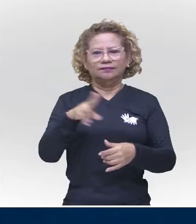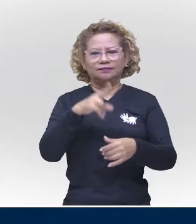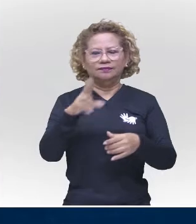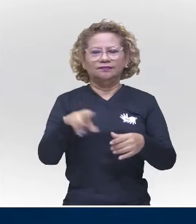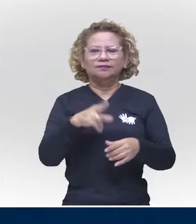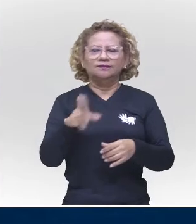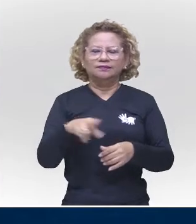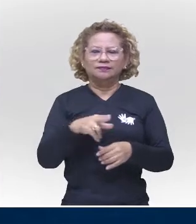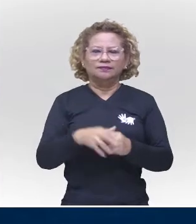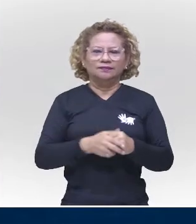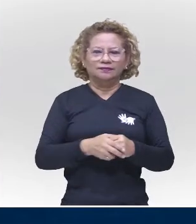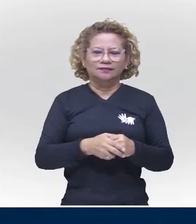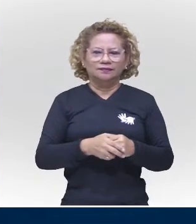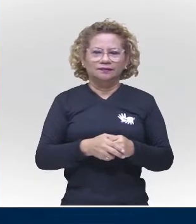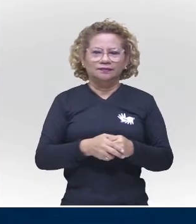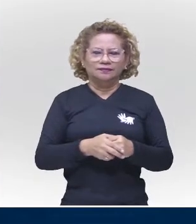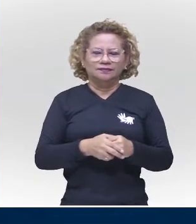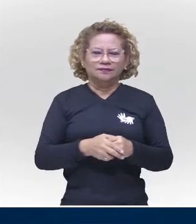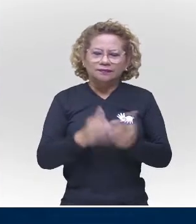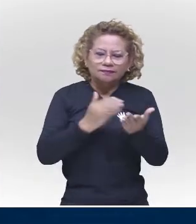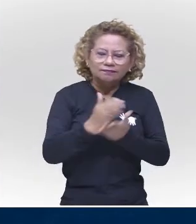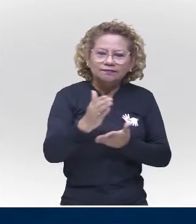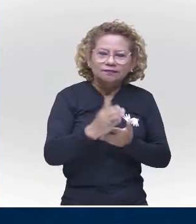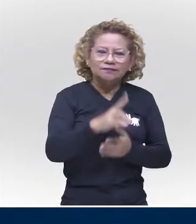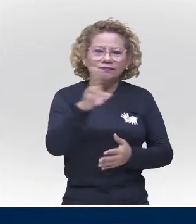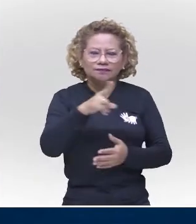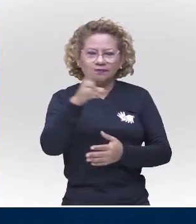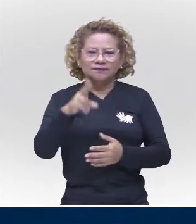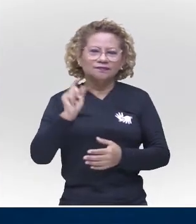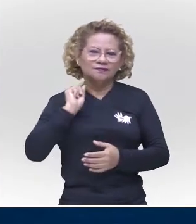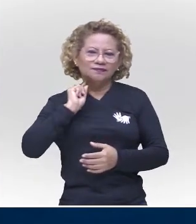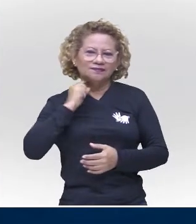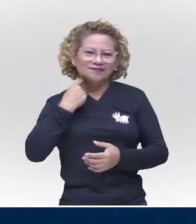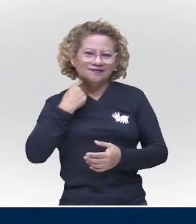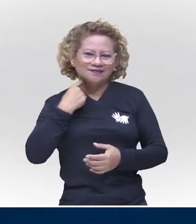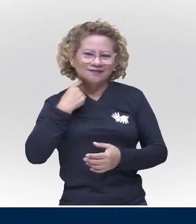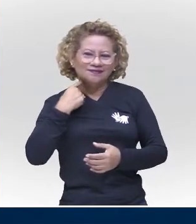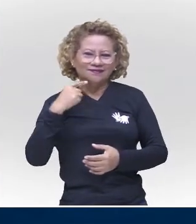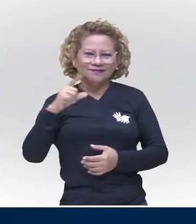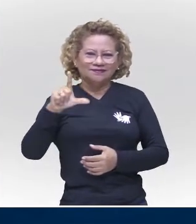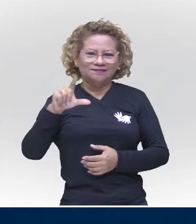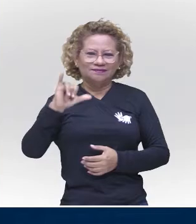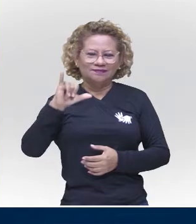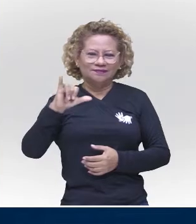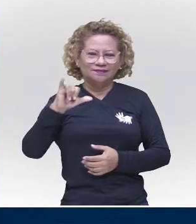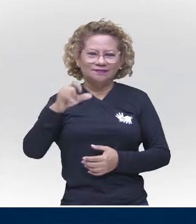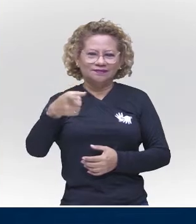que para que os alunos fizessem a pontuação, tá?